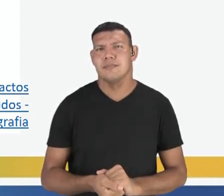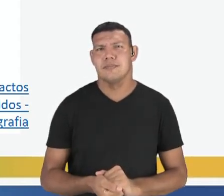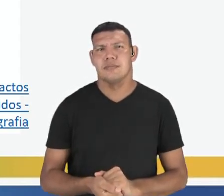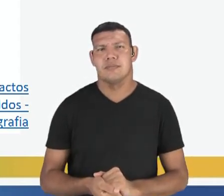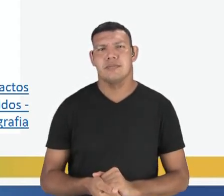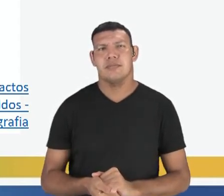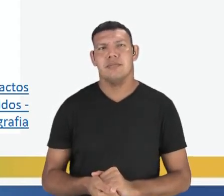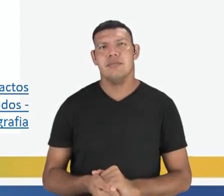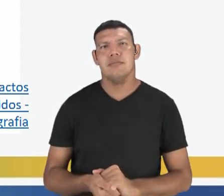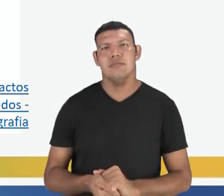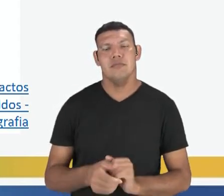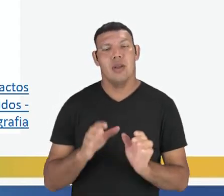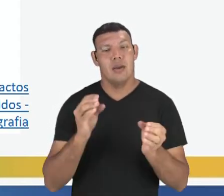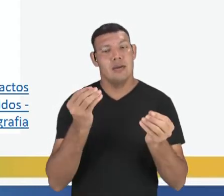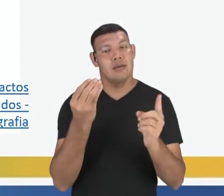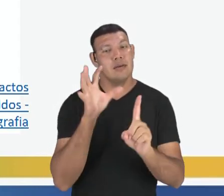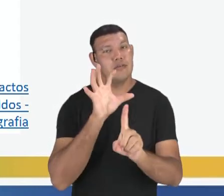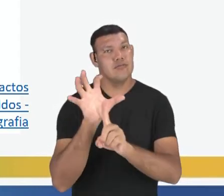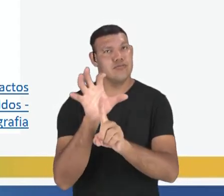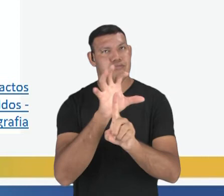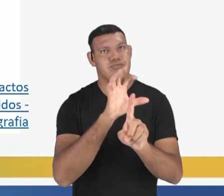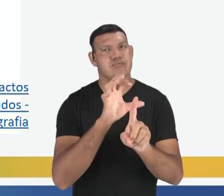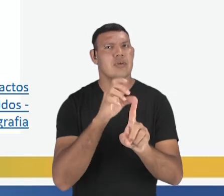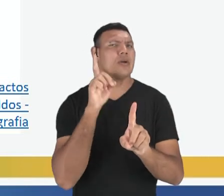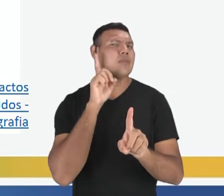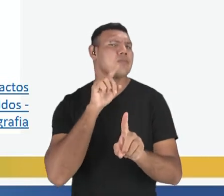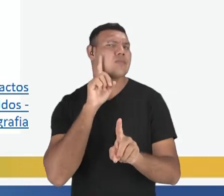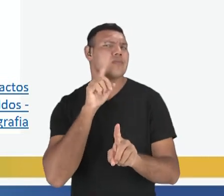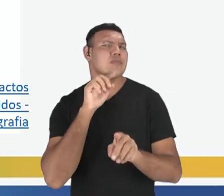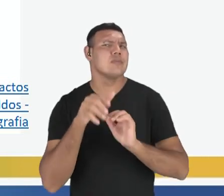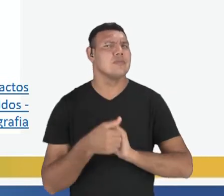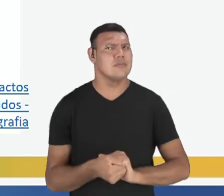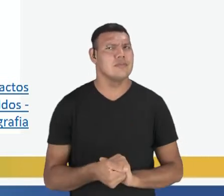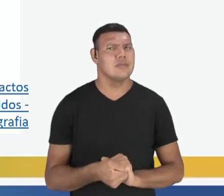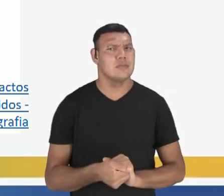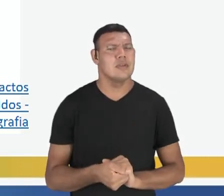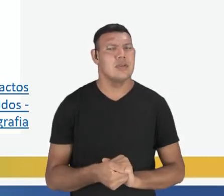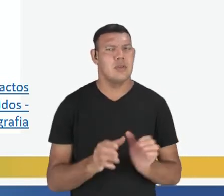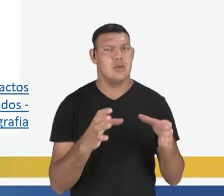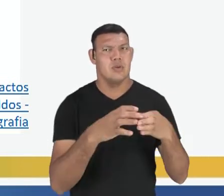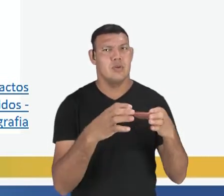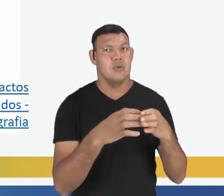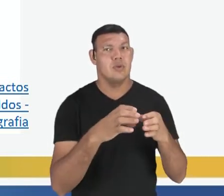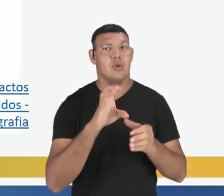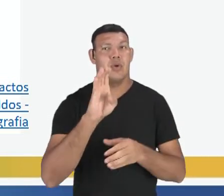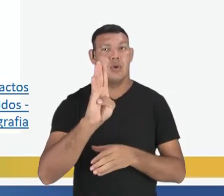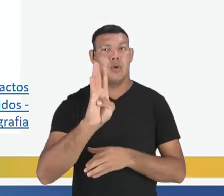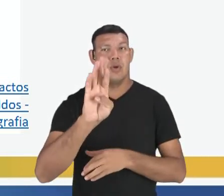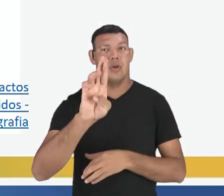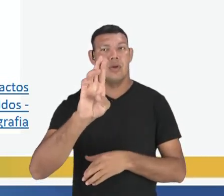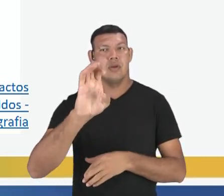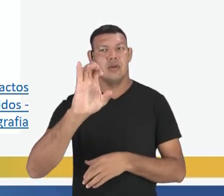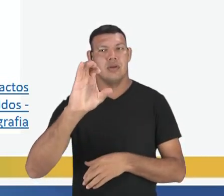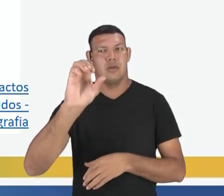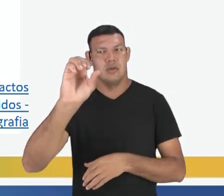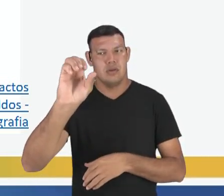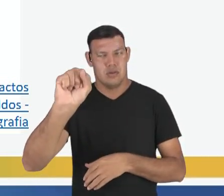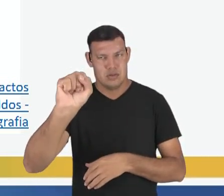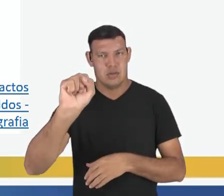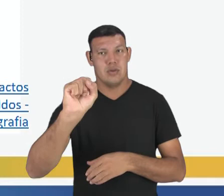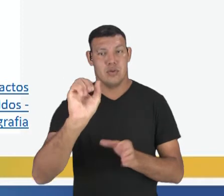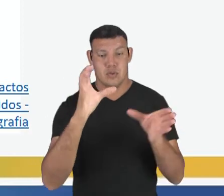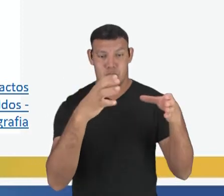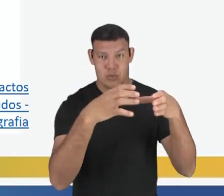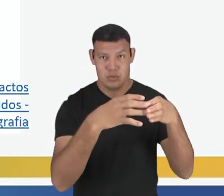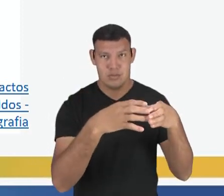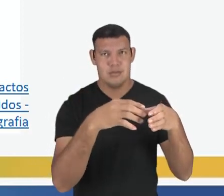quais as implicações para os Estados Unidos, que preocupações dão os BRICS para os americanos? Lembrando que esse agrupamento